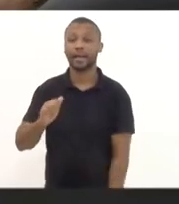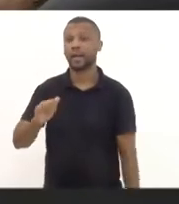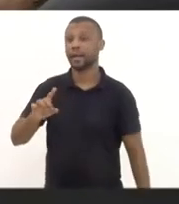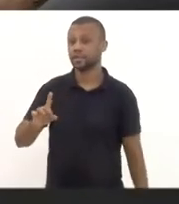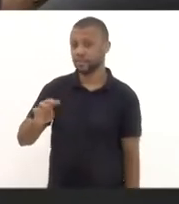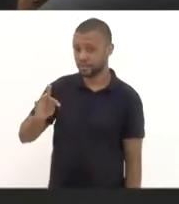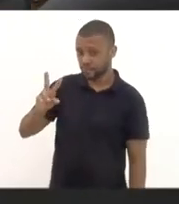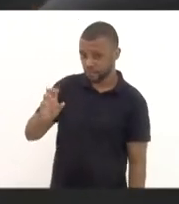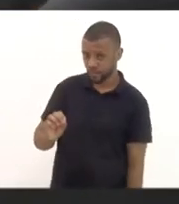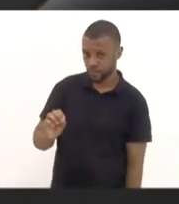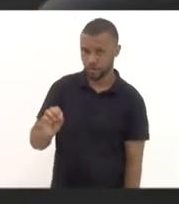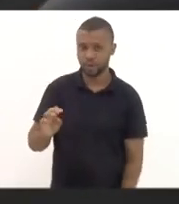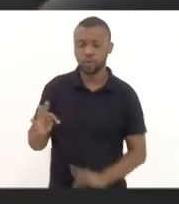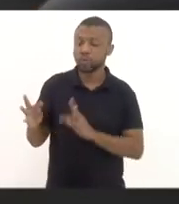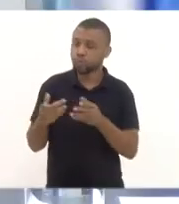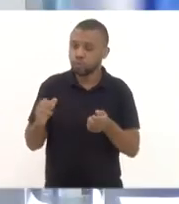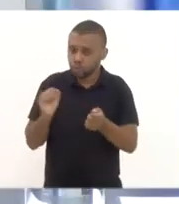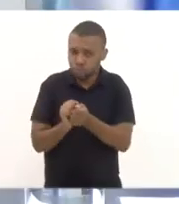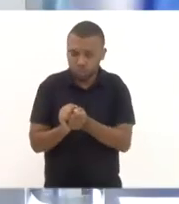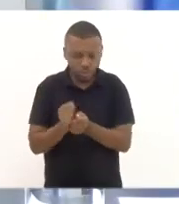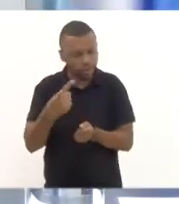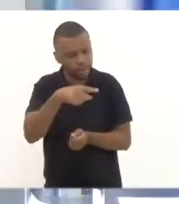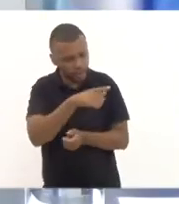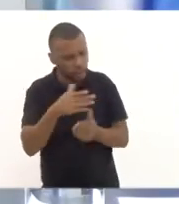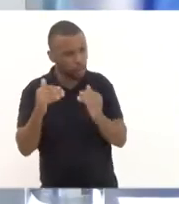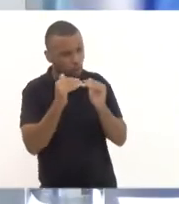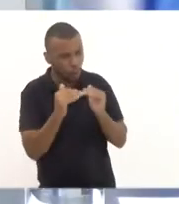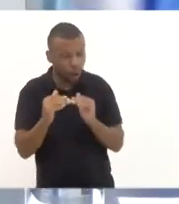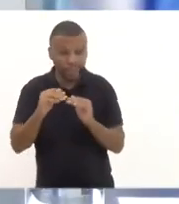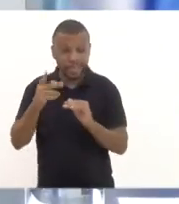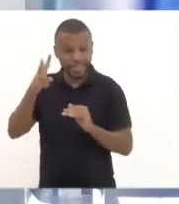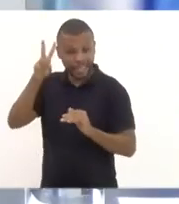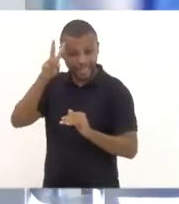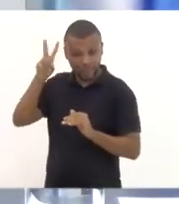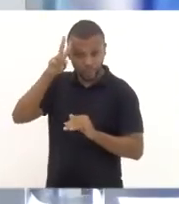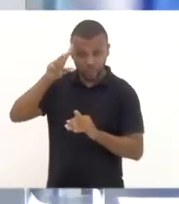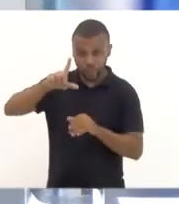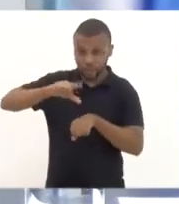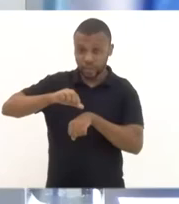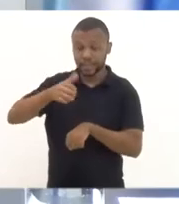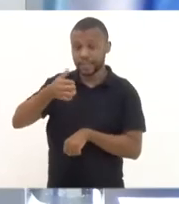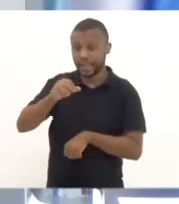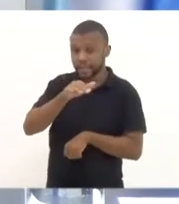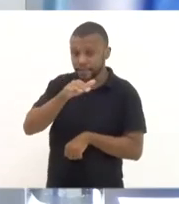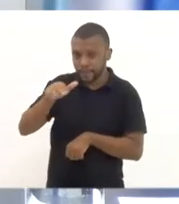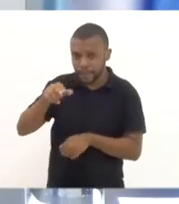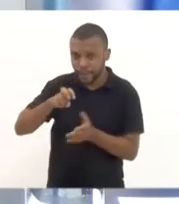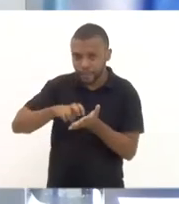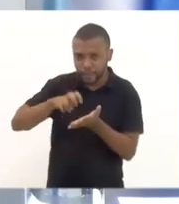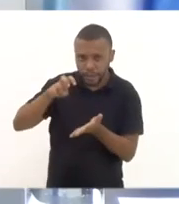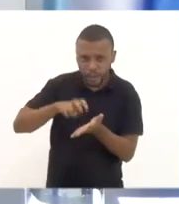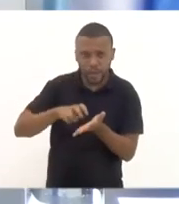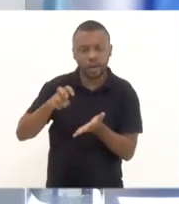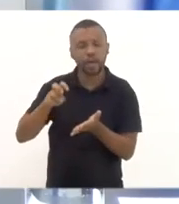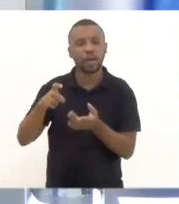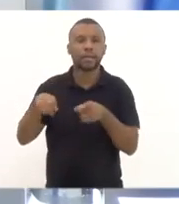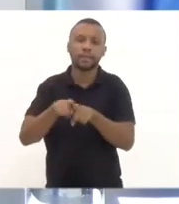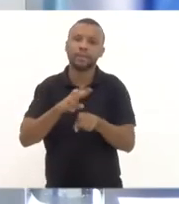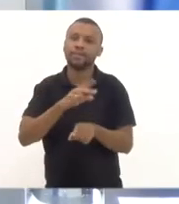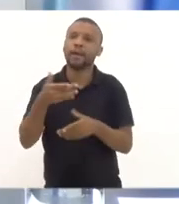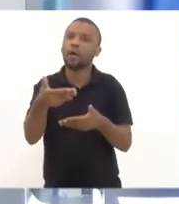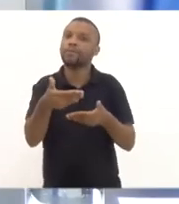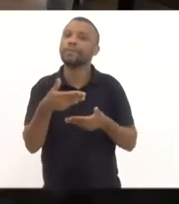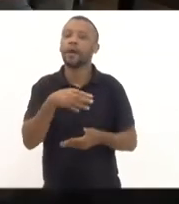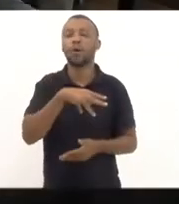tá certo deputados com quadro a próxima oitiva segunda-feira e vamos saber convidar o ministério